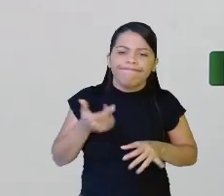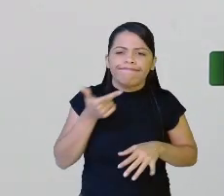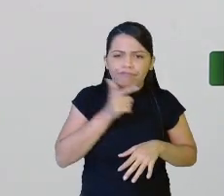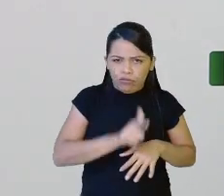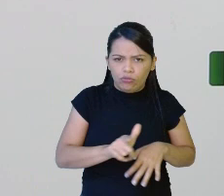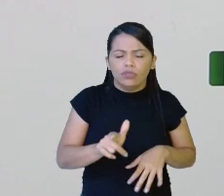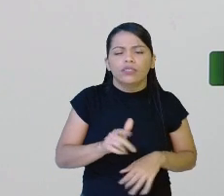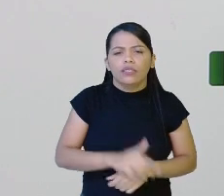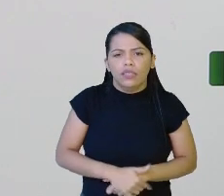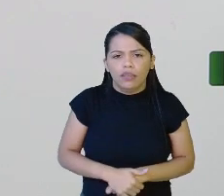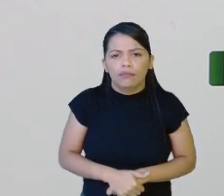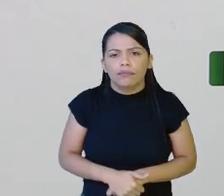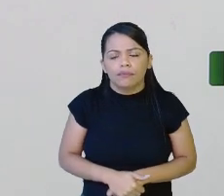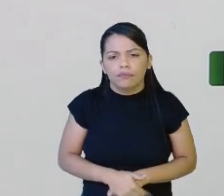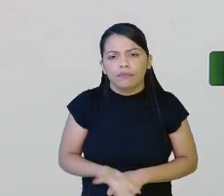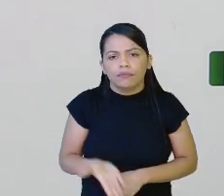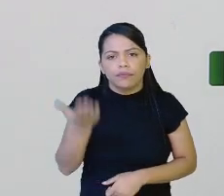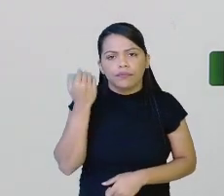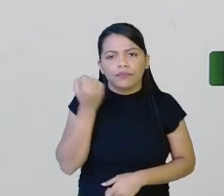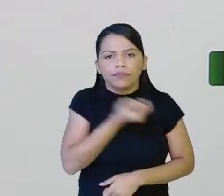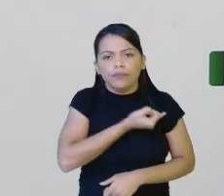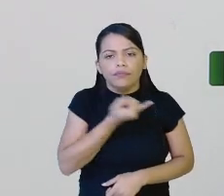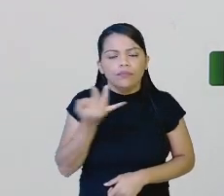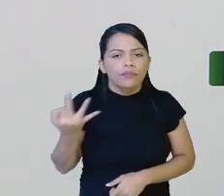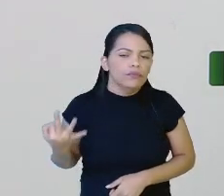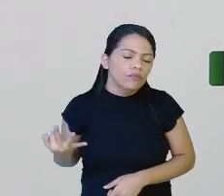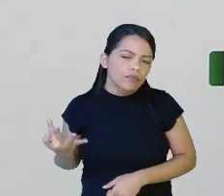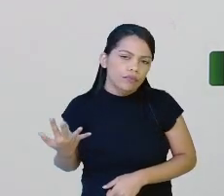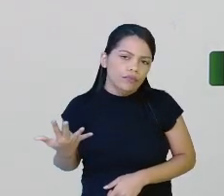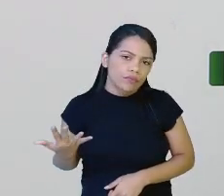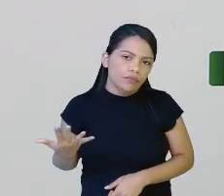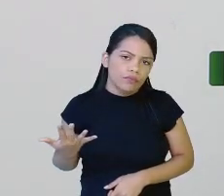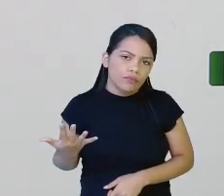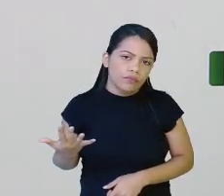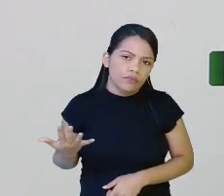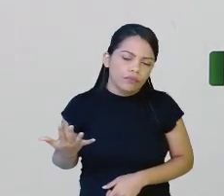encontrar a quantidade certa de cerâmica?